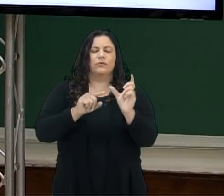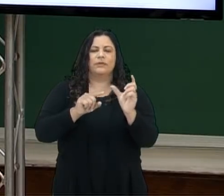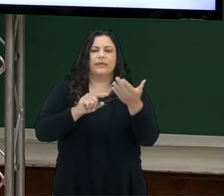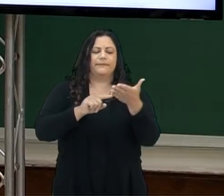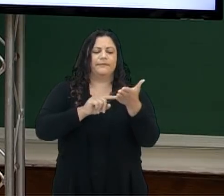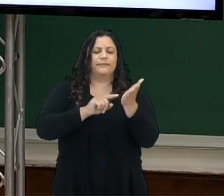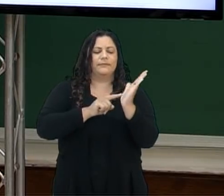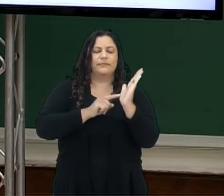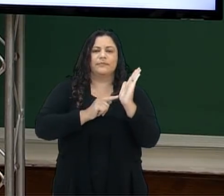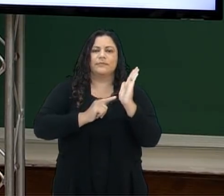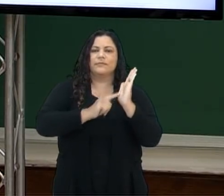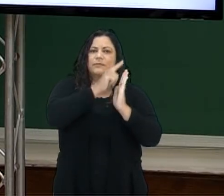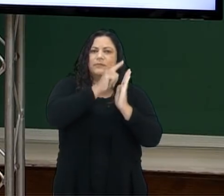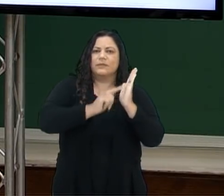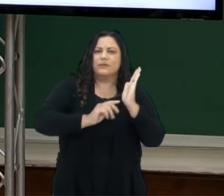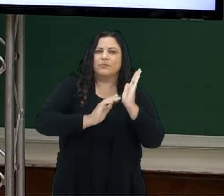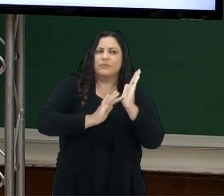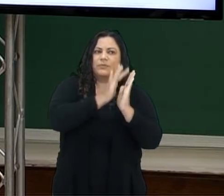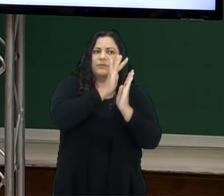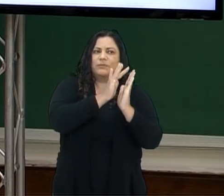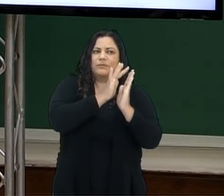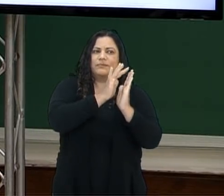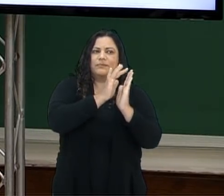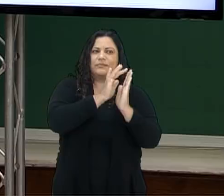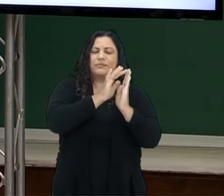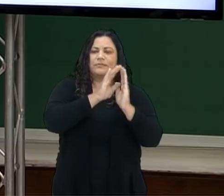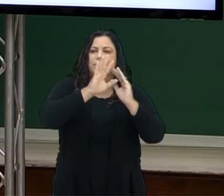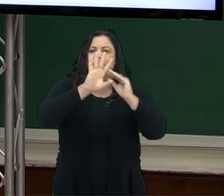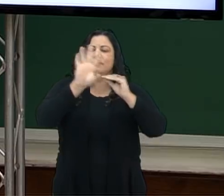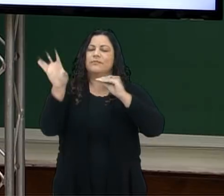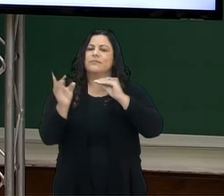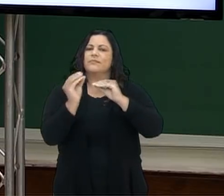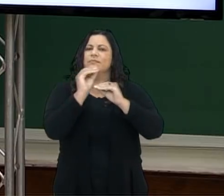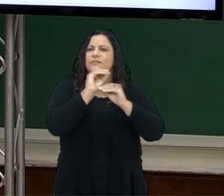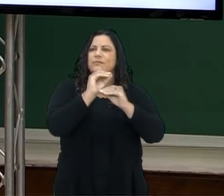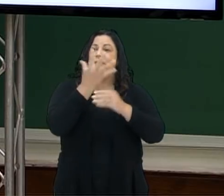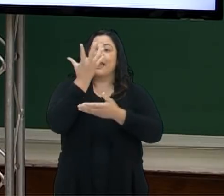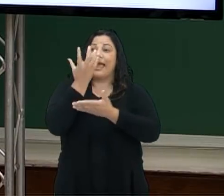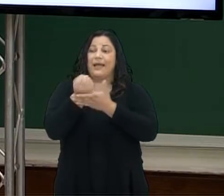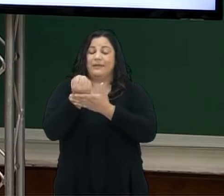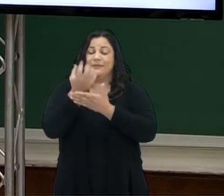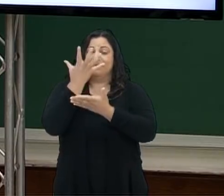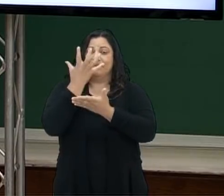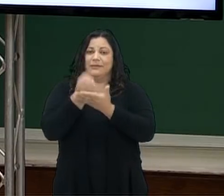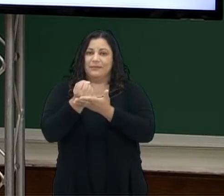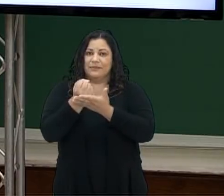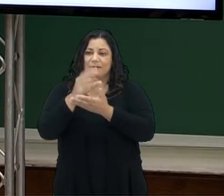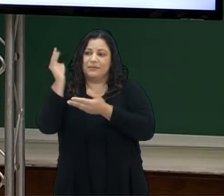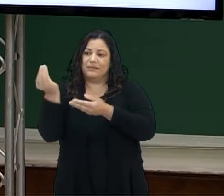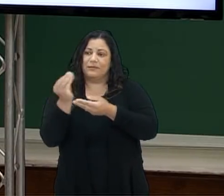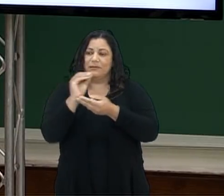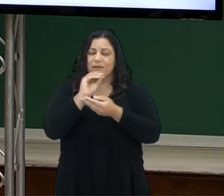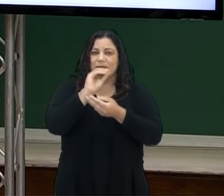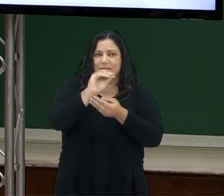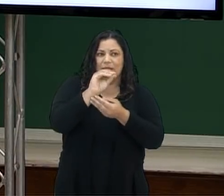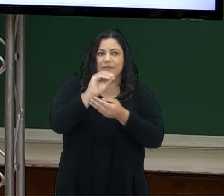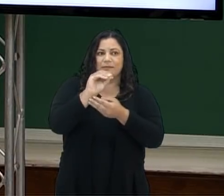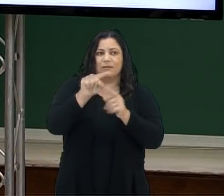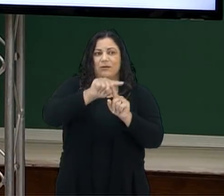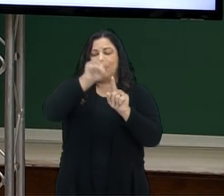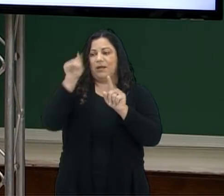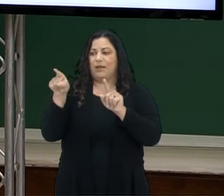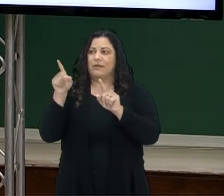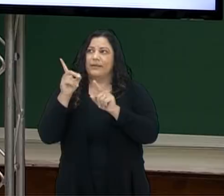vai aparecer o quê? Adicionar anexo. Tá vendo? Você vai clicar em adicionar anexo. A tela que vai abrir vai ser